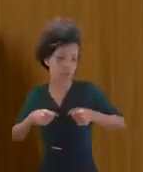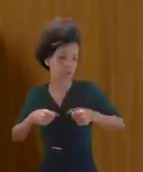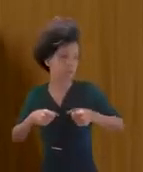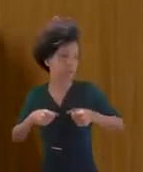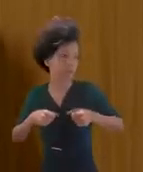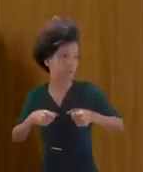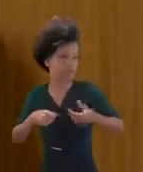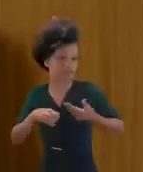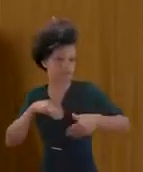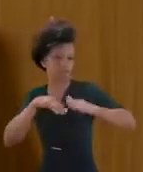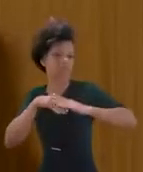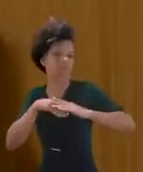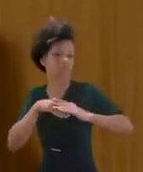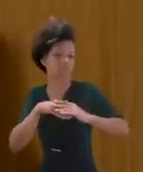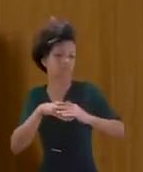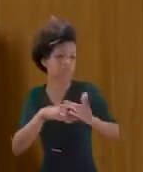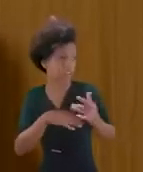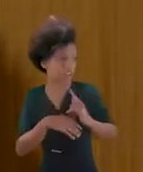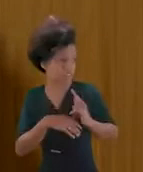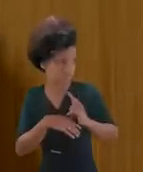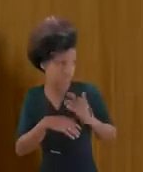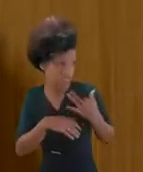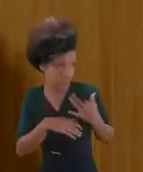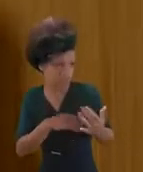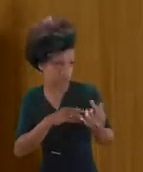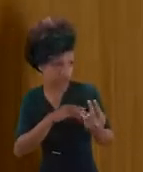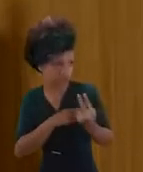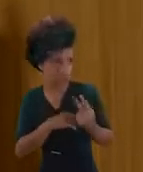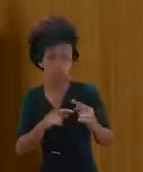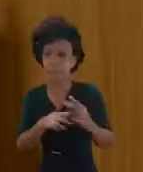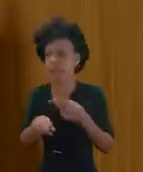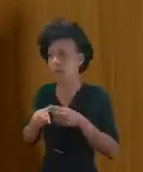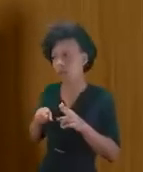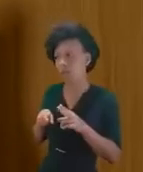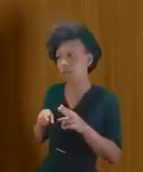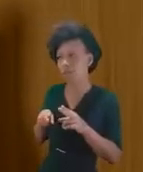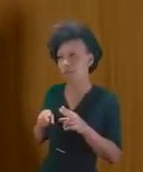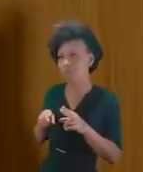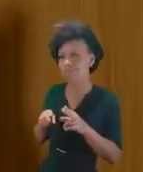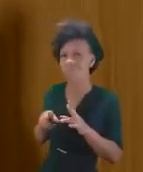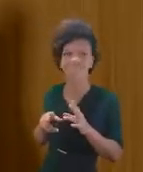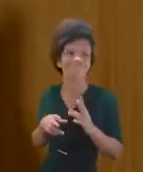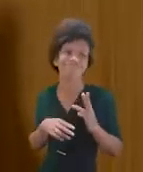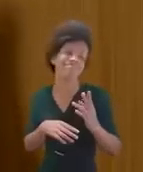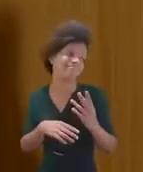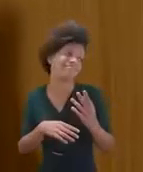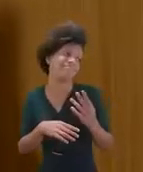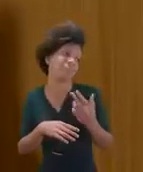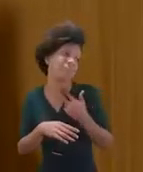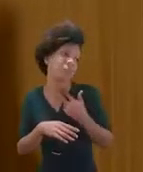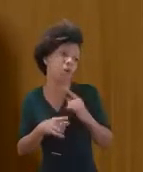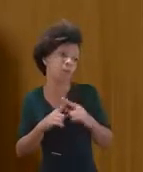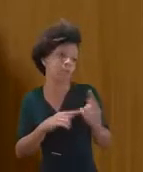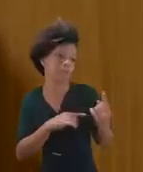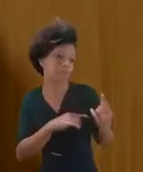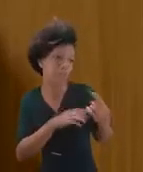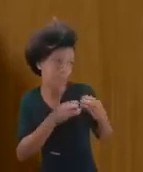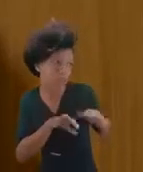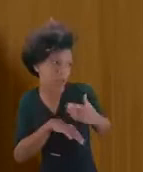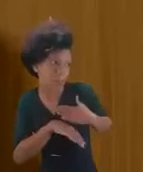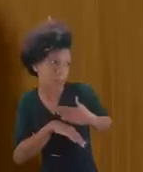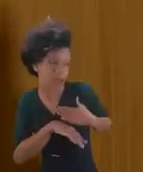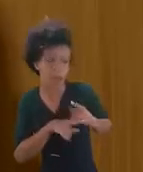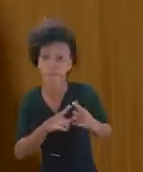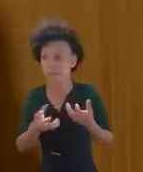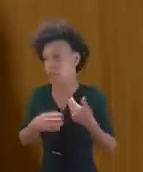calça tá bom vai feriu meu direito não mas tudo bem agora eu quero andar pelado opa pera aí já não dá você vai pedir meu direito você não